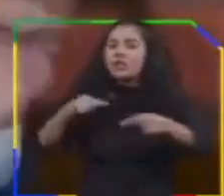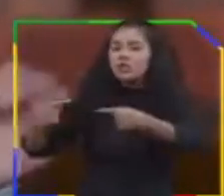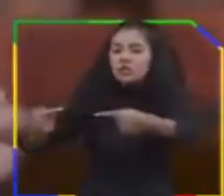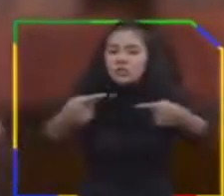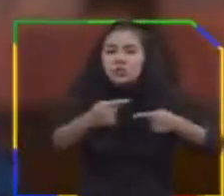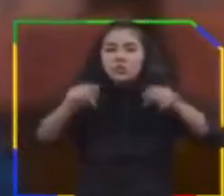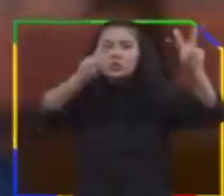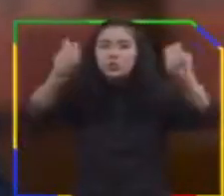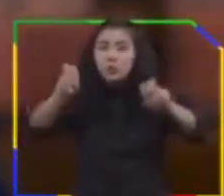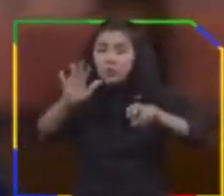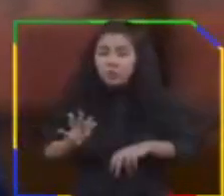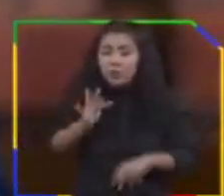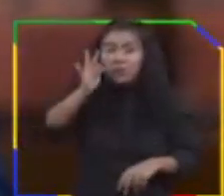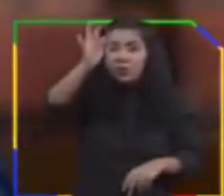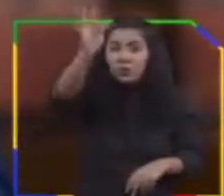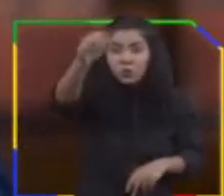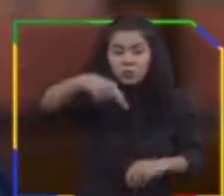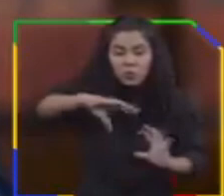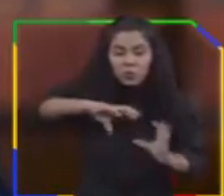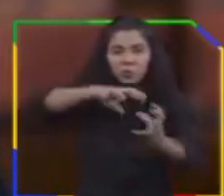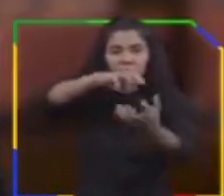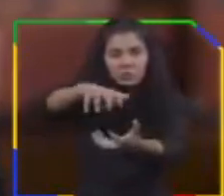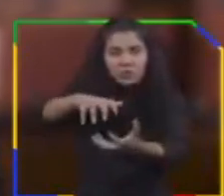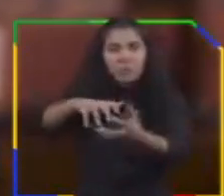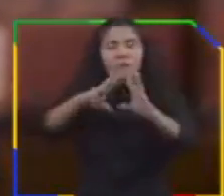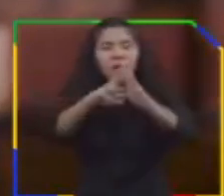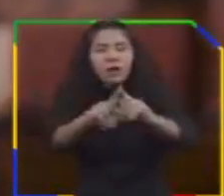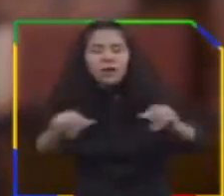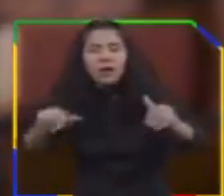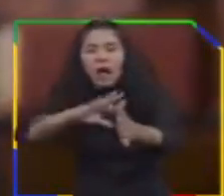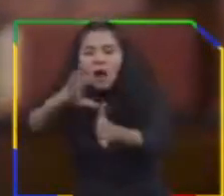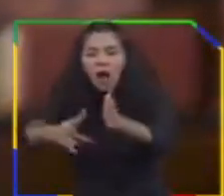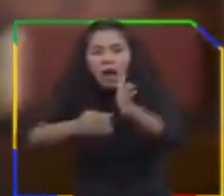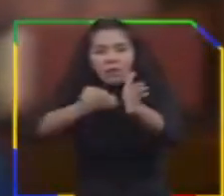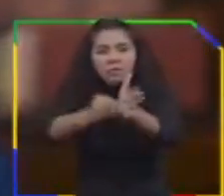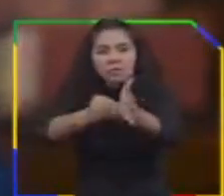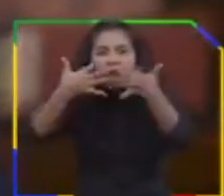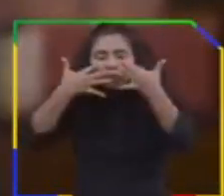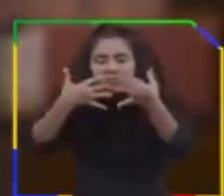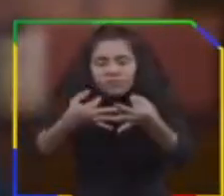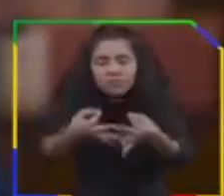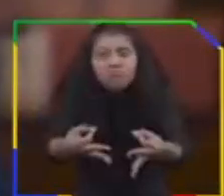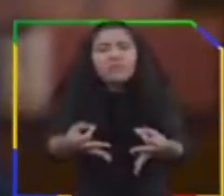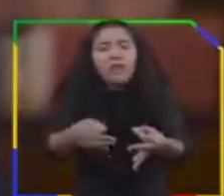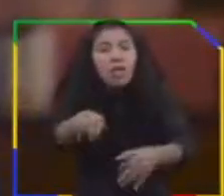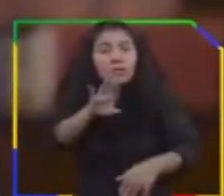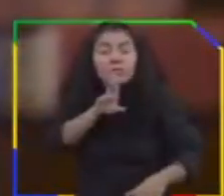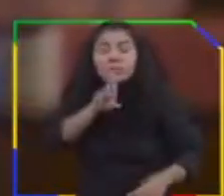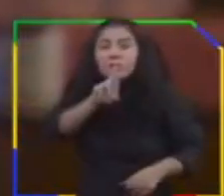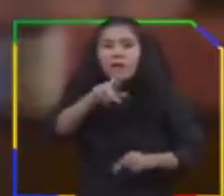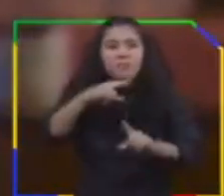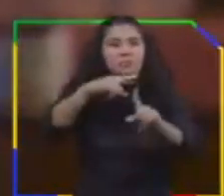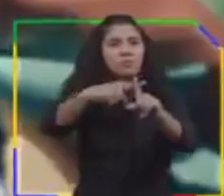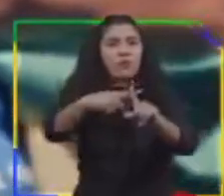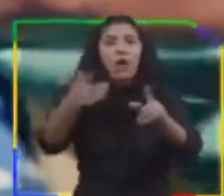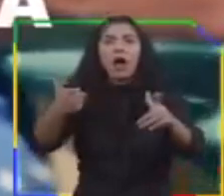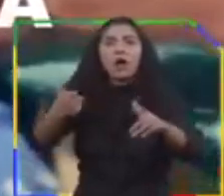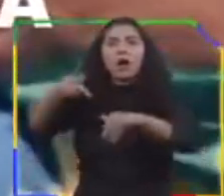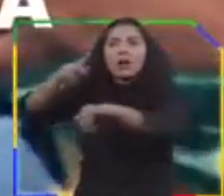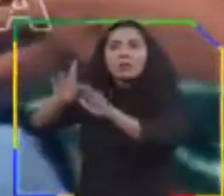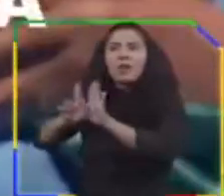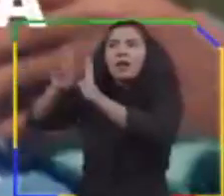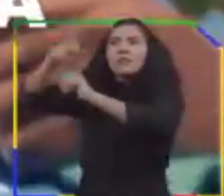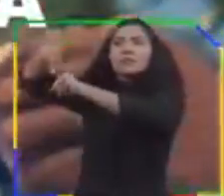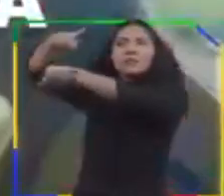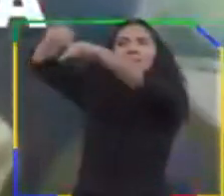do planeta para o coração da Amazônia. Este é o resultado de uma diplomacia ativa e altiva. O mundo